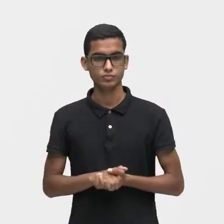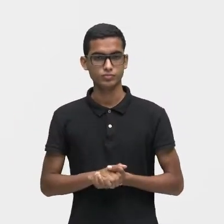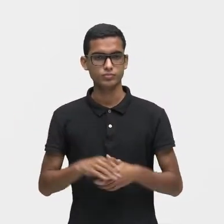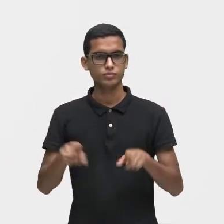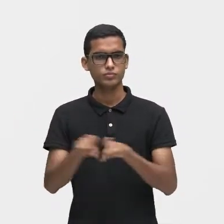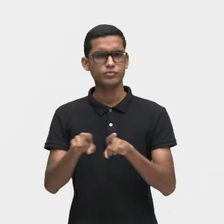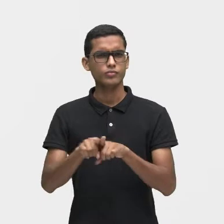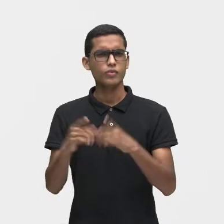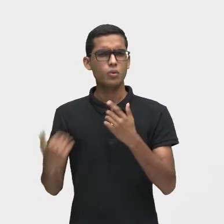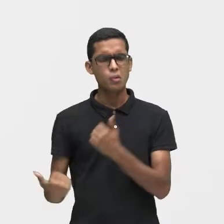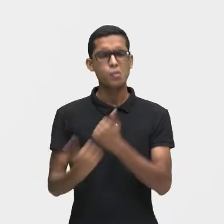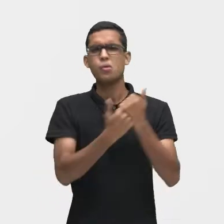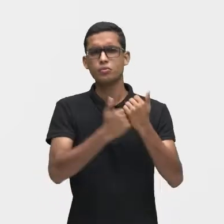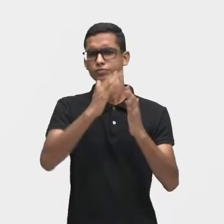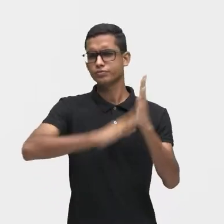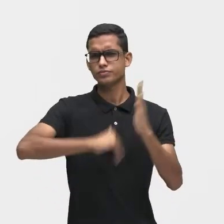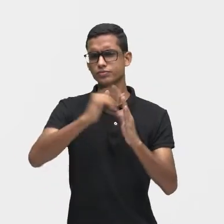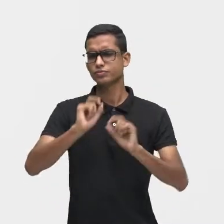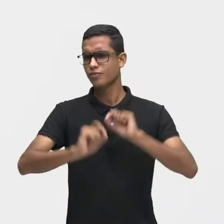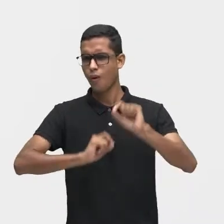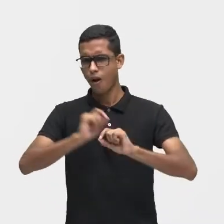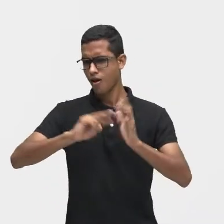pintura. O que vem ser o suporte?